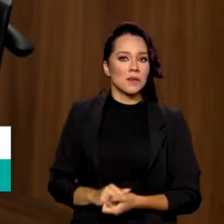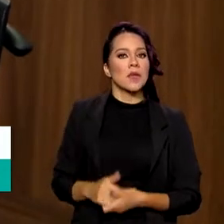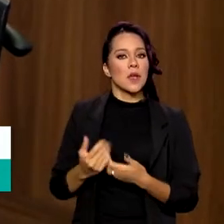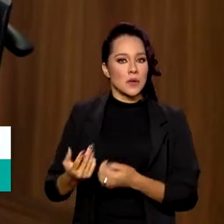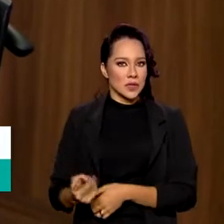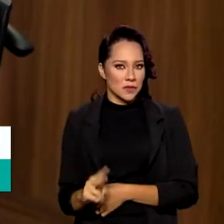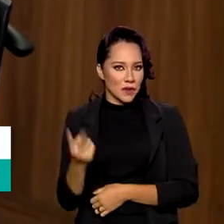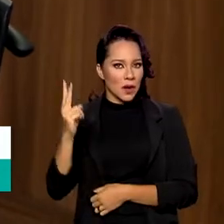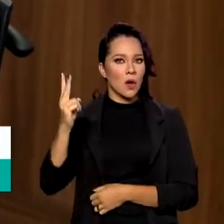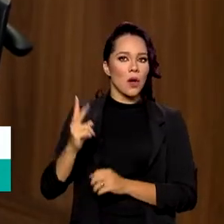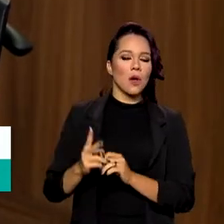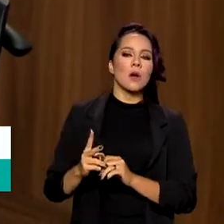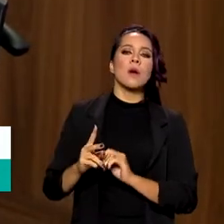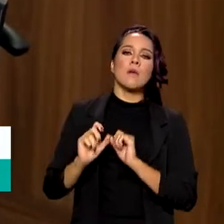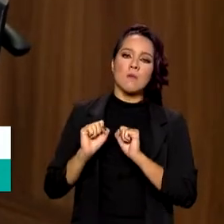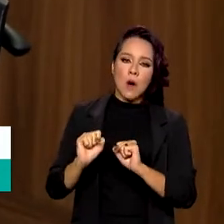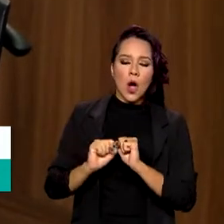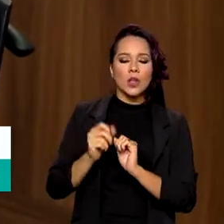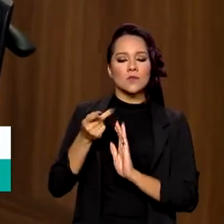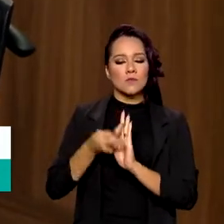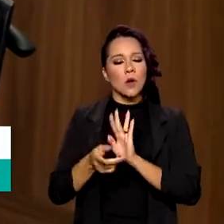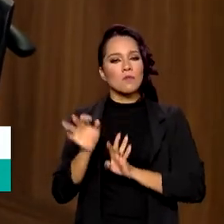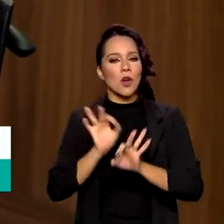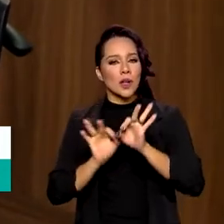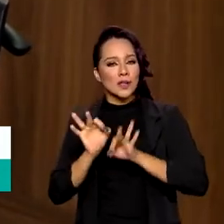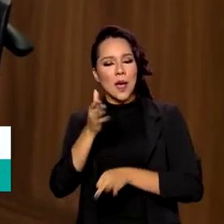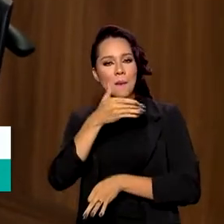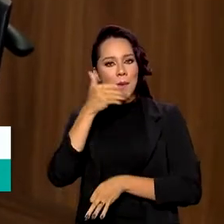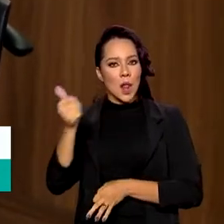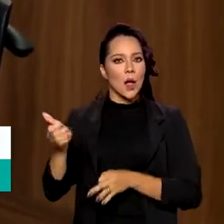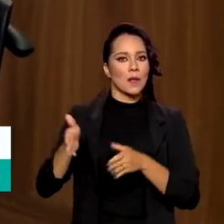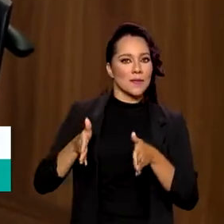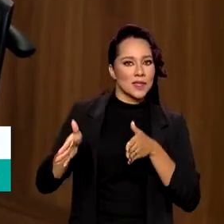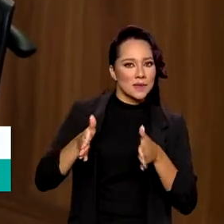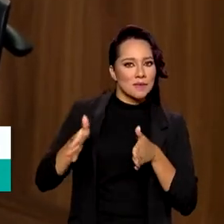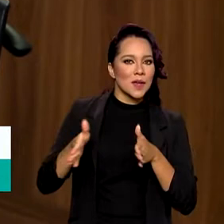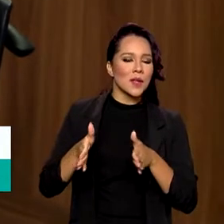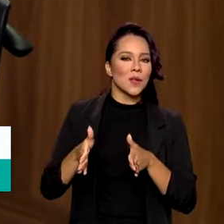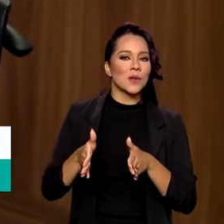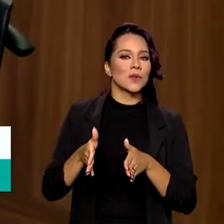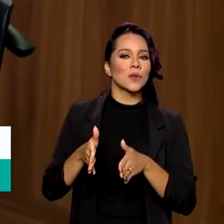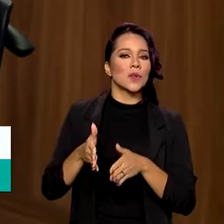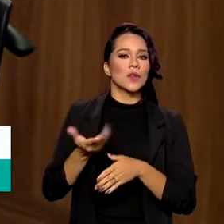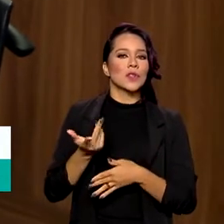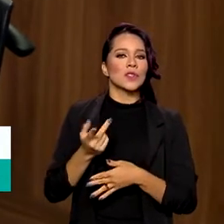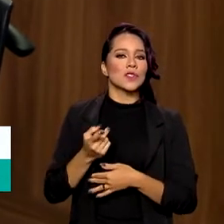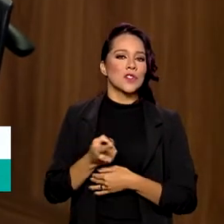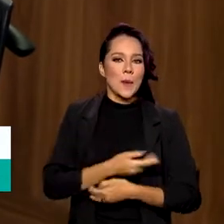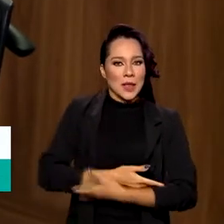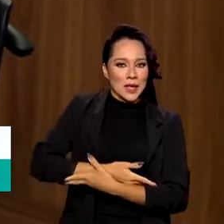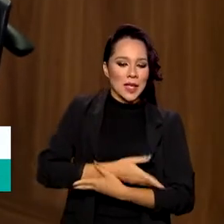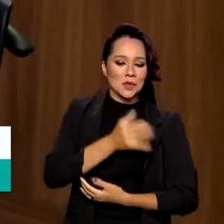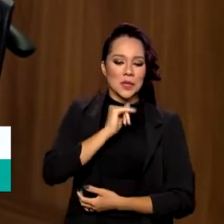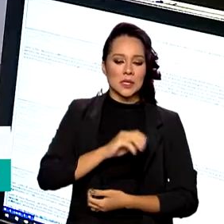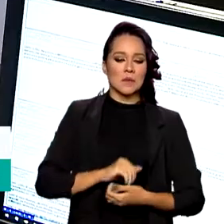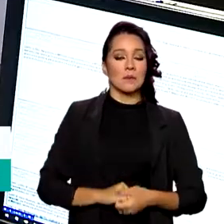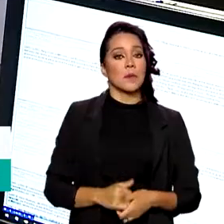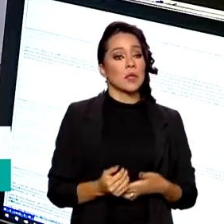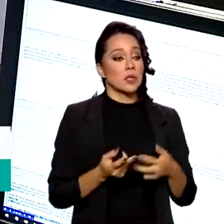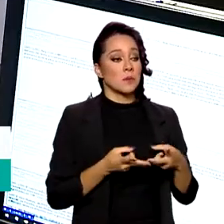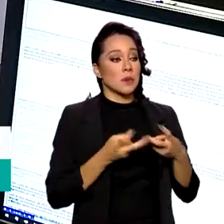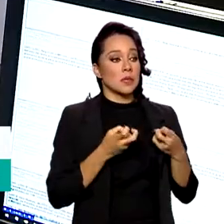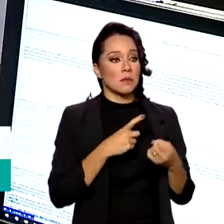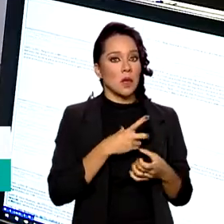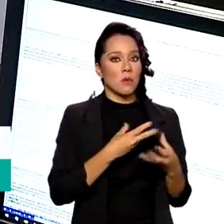aí com esse valor que sobra ela pode se planejar melhor durante essa licença maternidade por exemplo a gente percebe